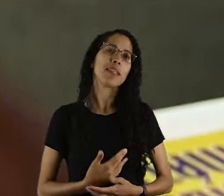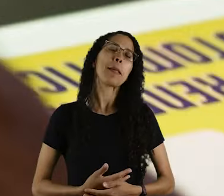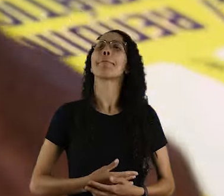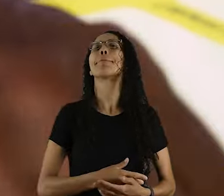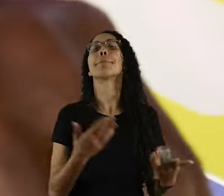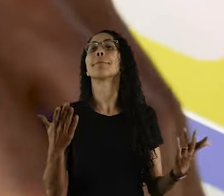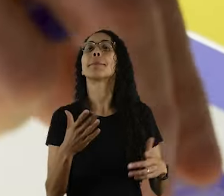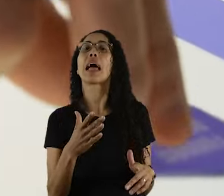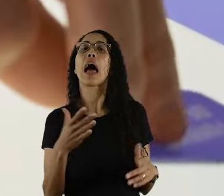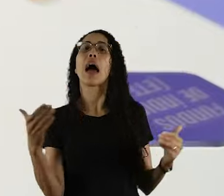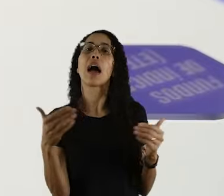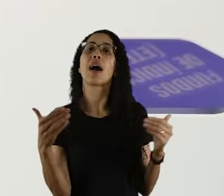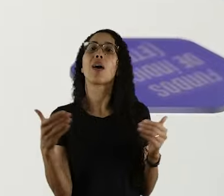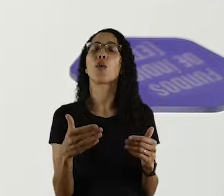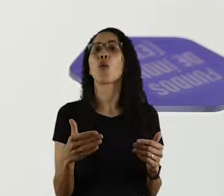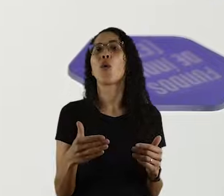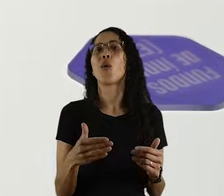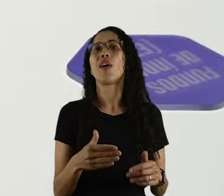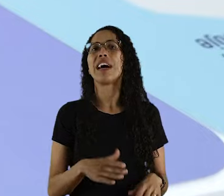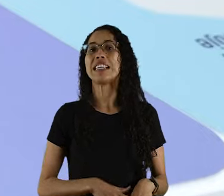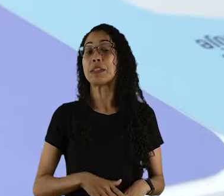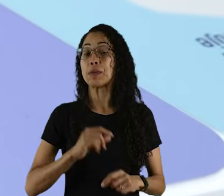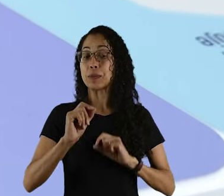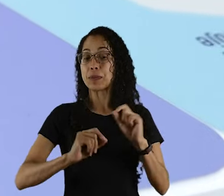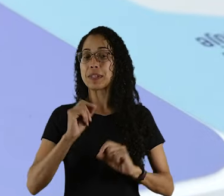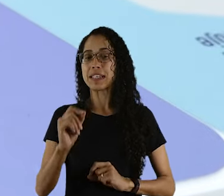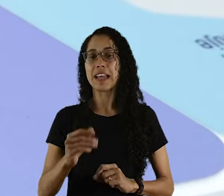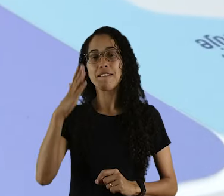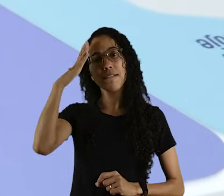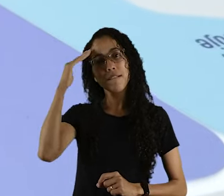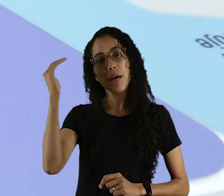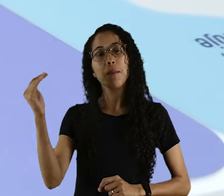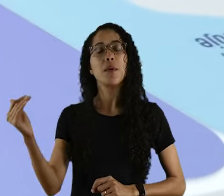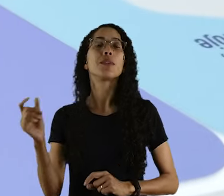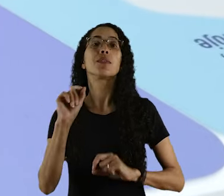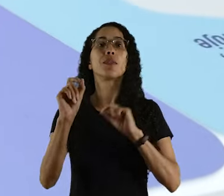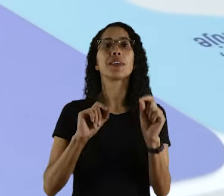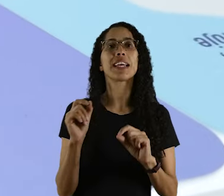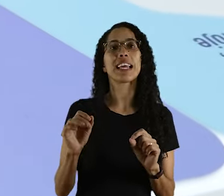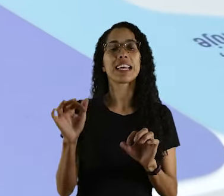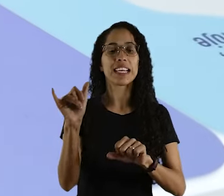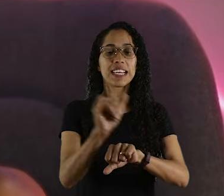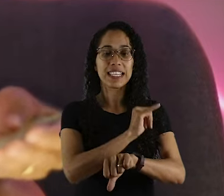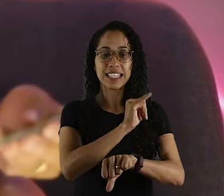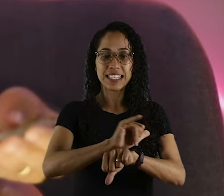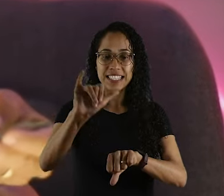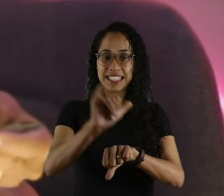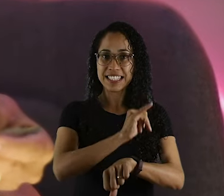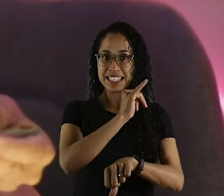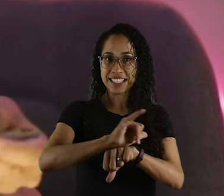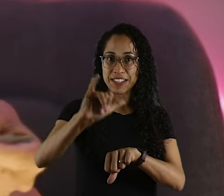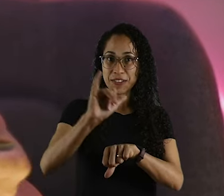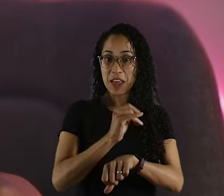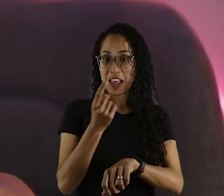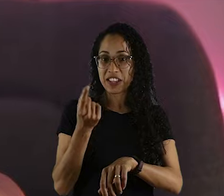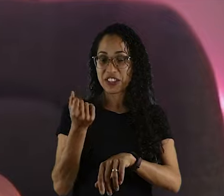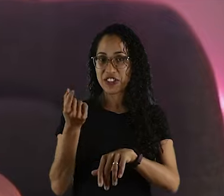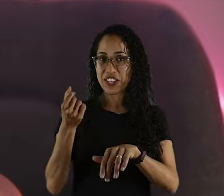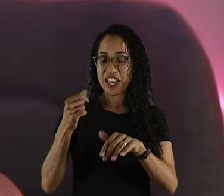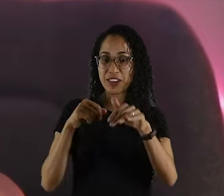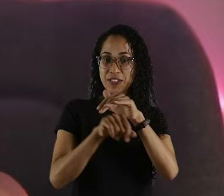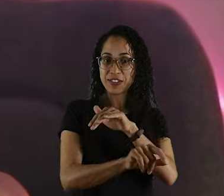Parece que a onda agora, pelo menos para quem está mais ligado no assunto, é a estratégia de se construir